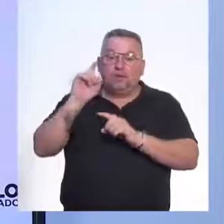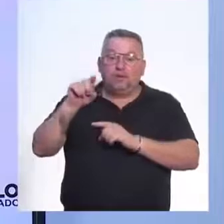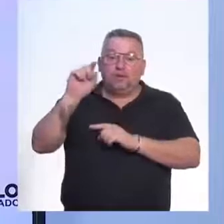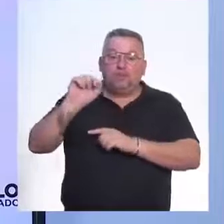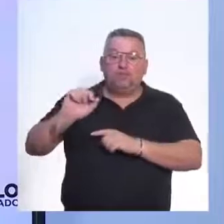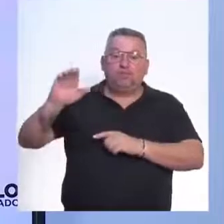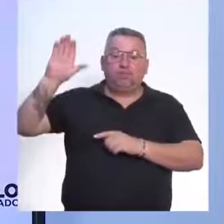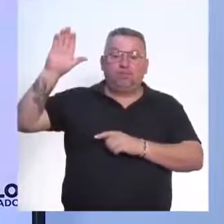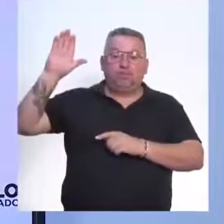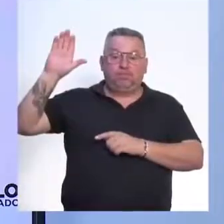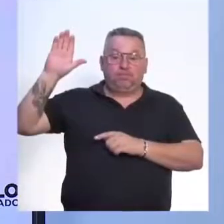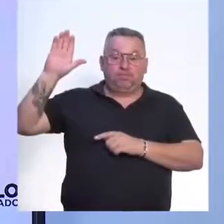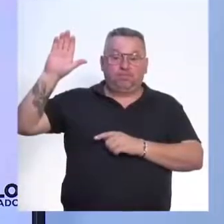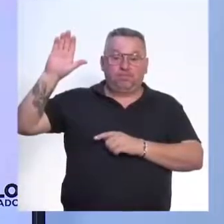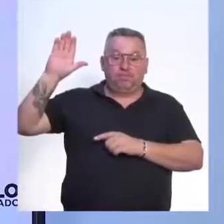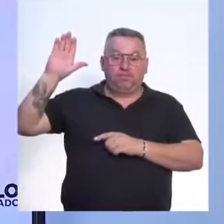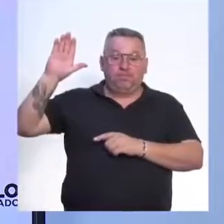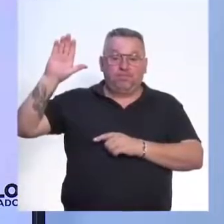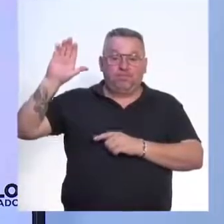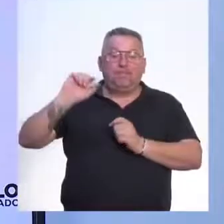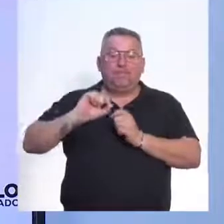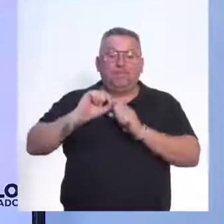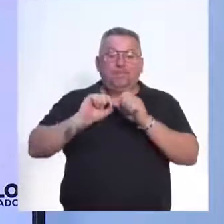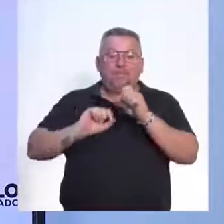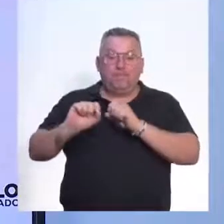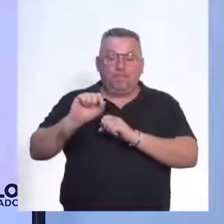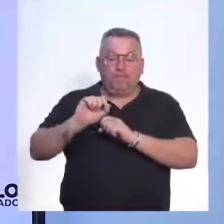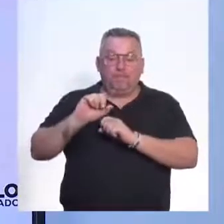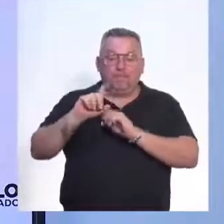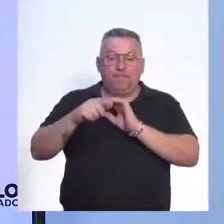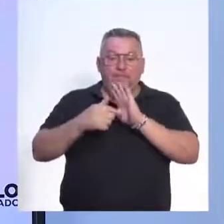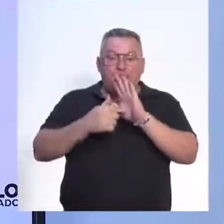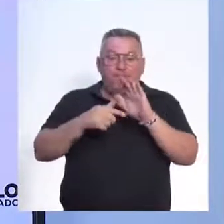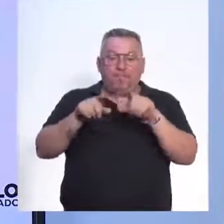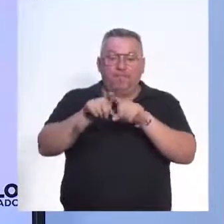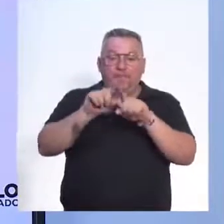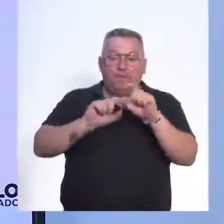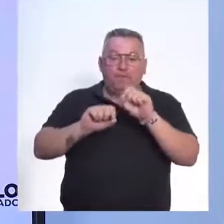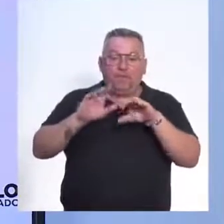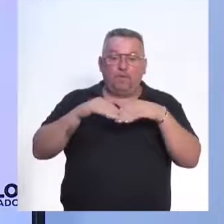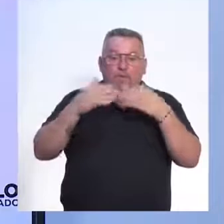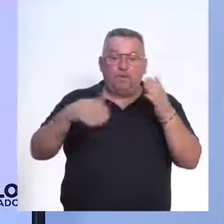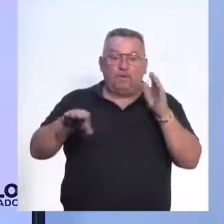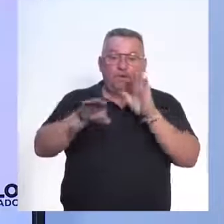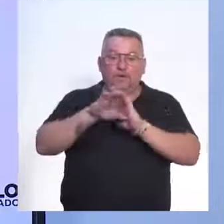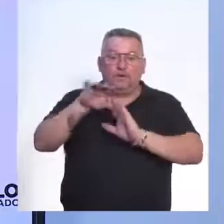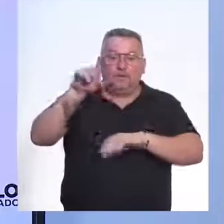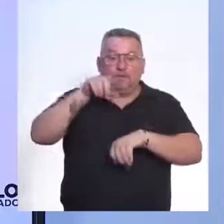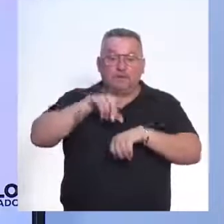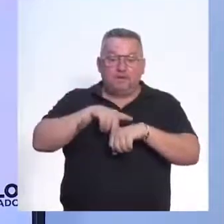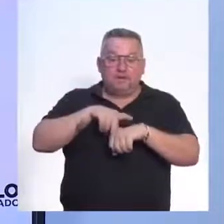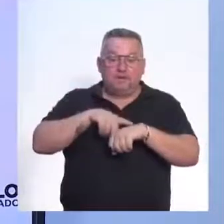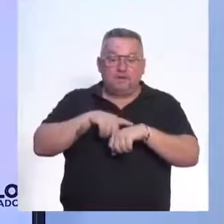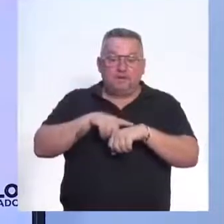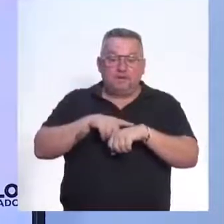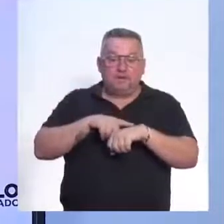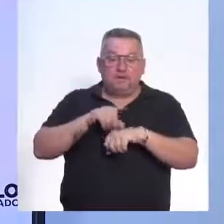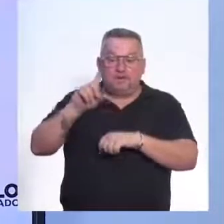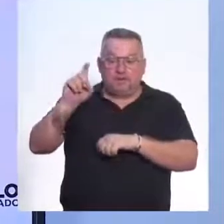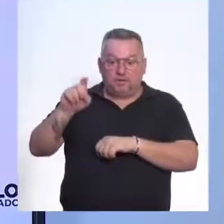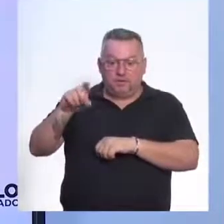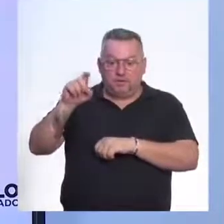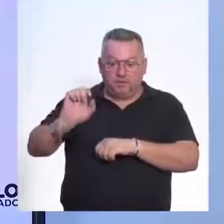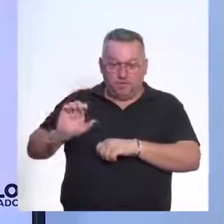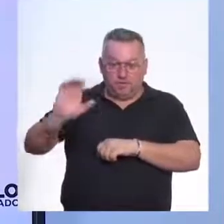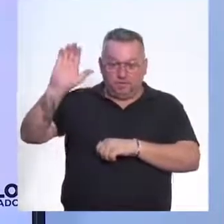qualquer momento você pode levantar a mão. Vai aparecer, vou até ler aqui, ó. Quando chegar a hora primeiro, clique no ícone